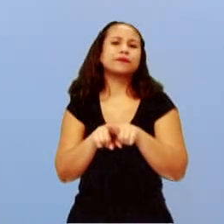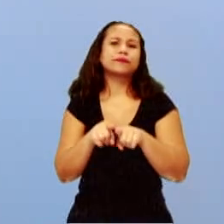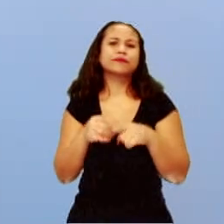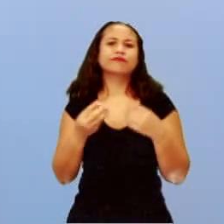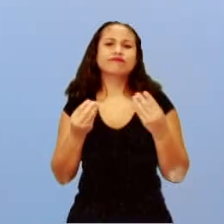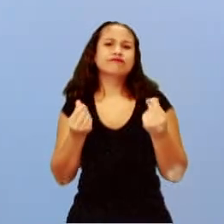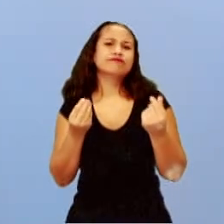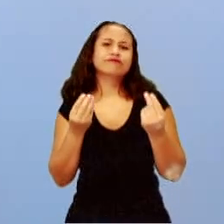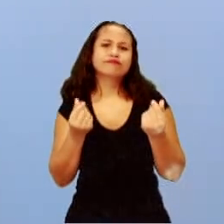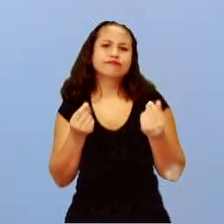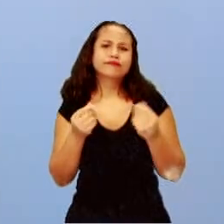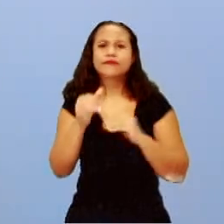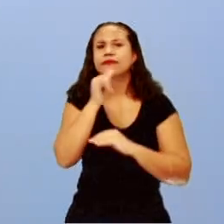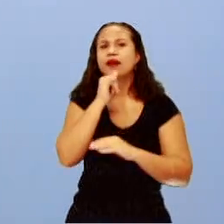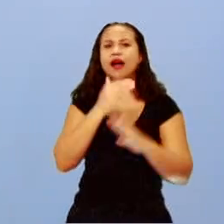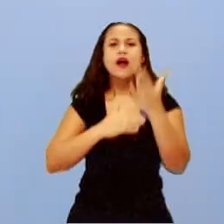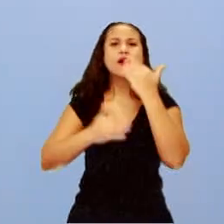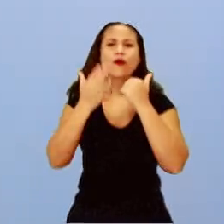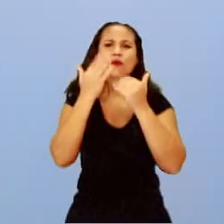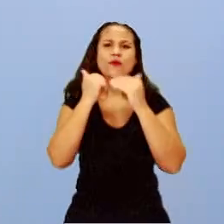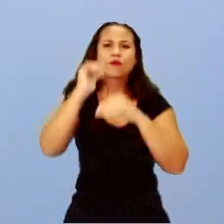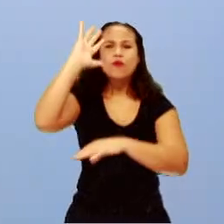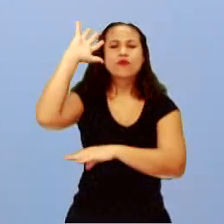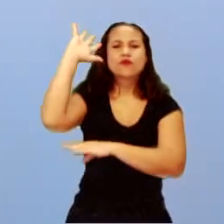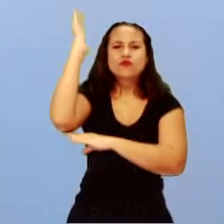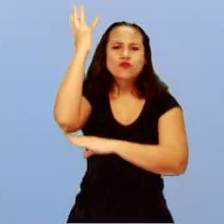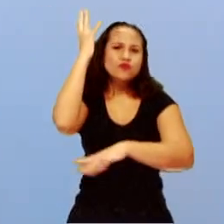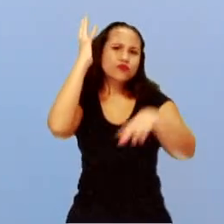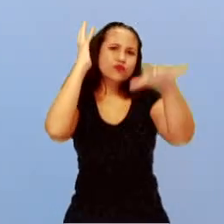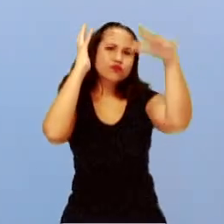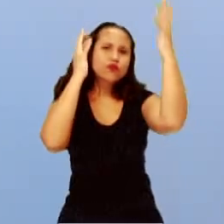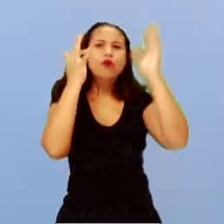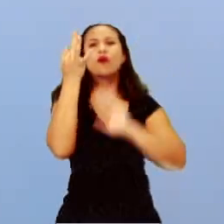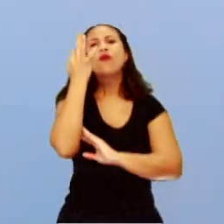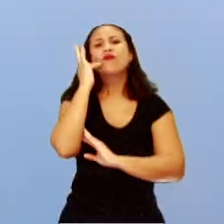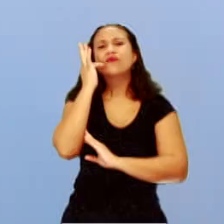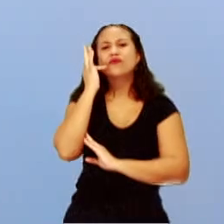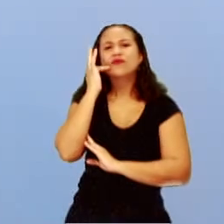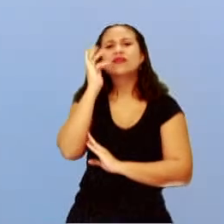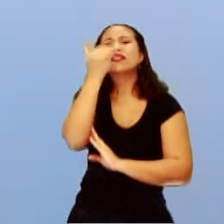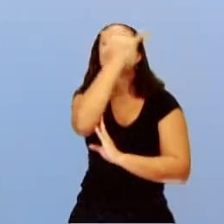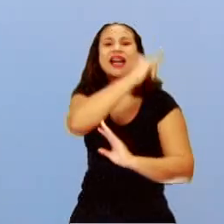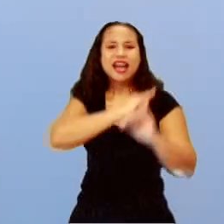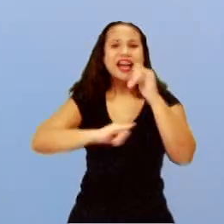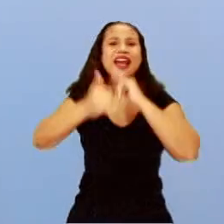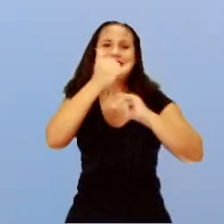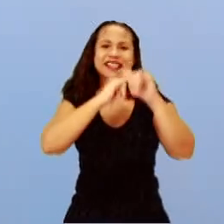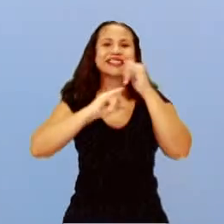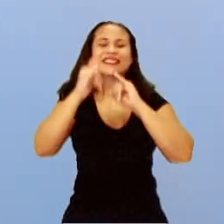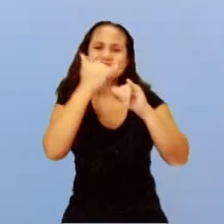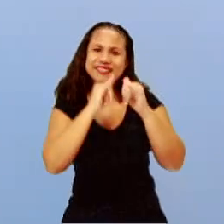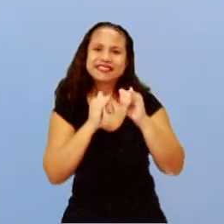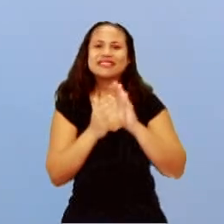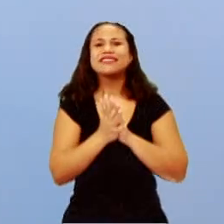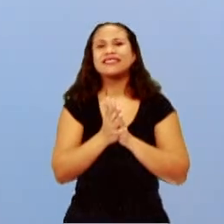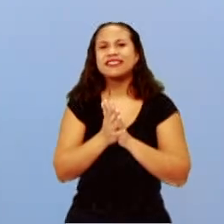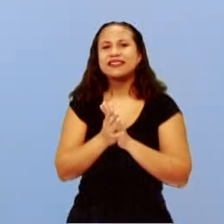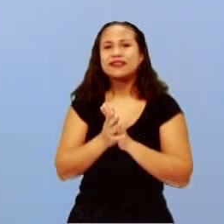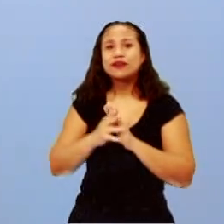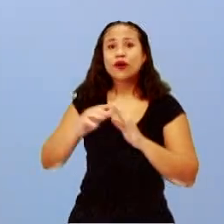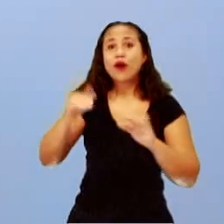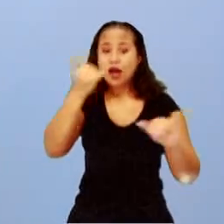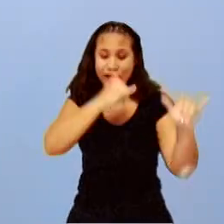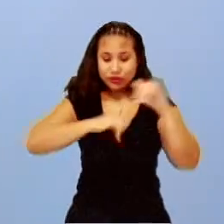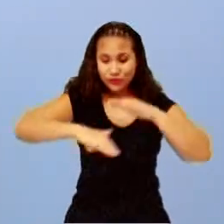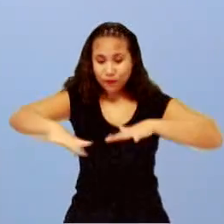que se diz, de um alimento, de uma planta, uma fruta, é uma energia considerada energia cinética, né? A energia do